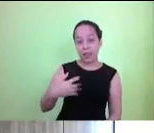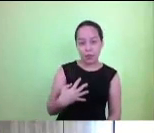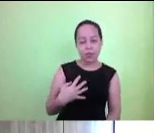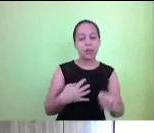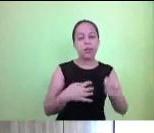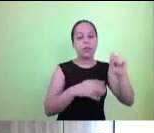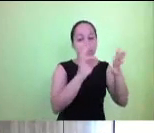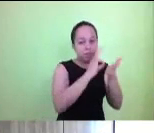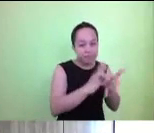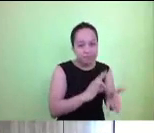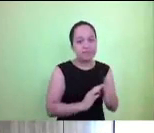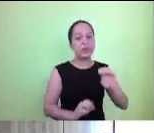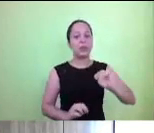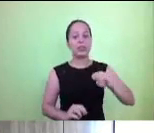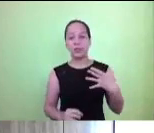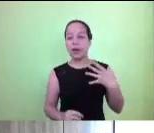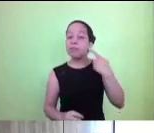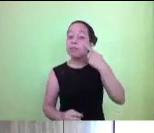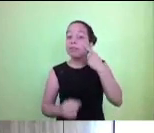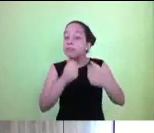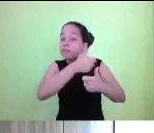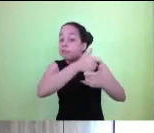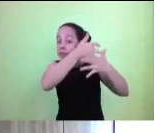Vamos gerar a lista.